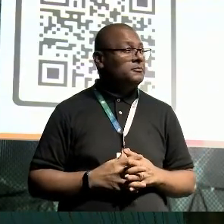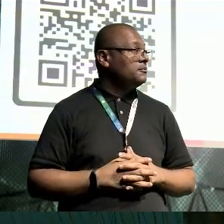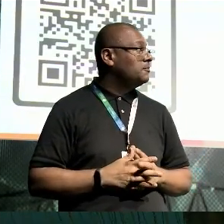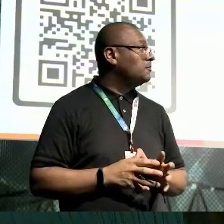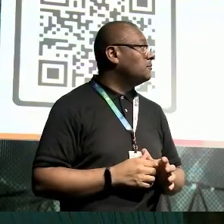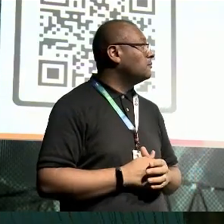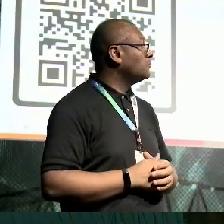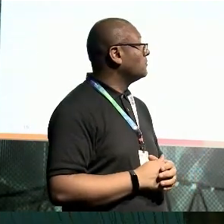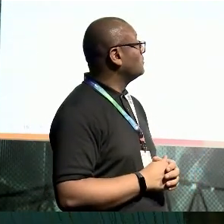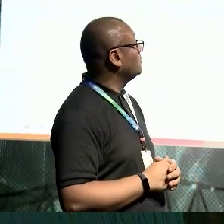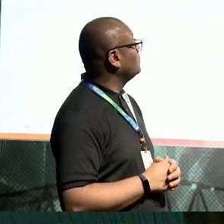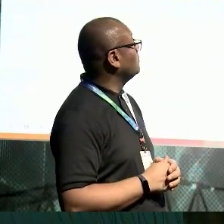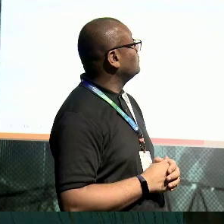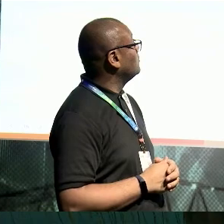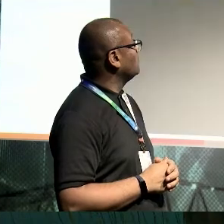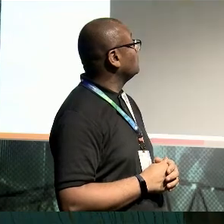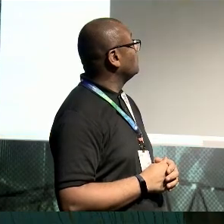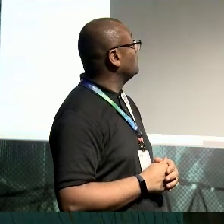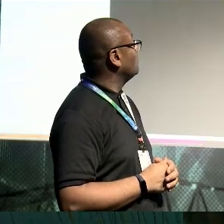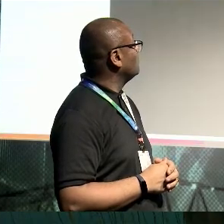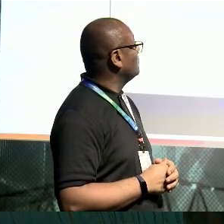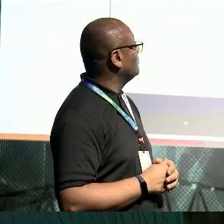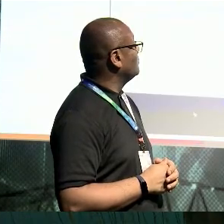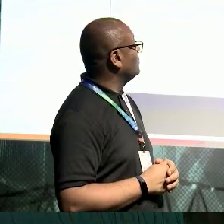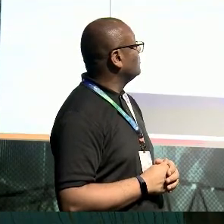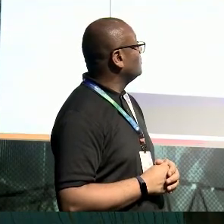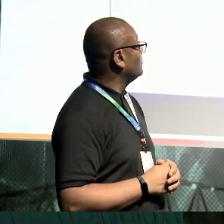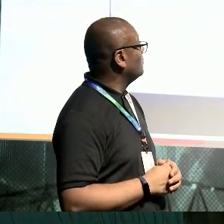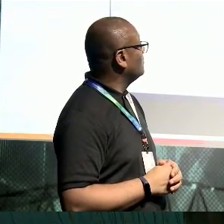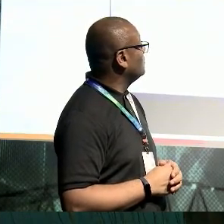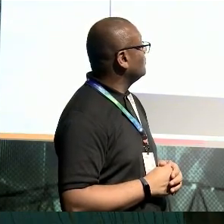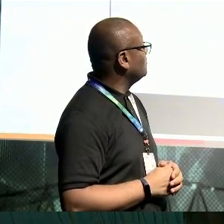Ai, esse não.